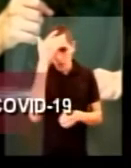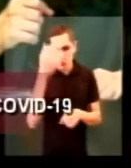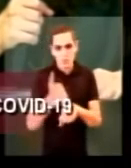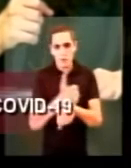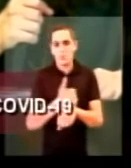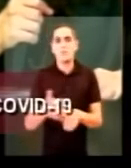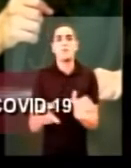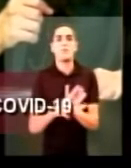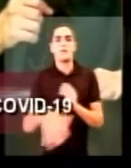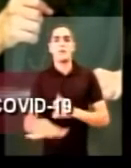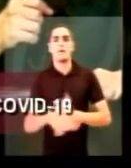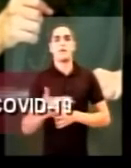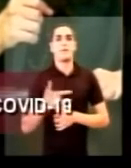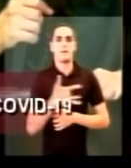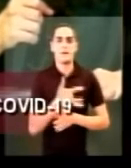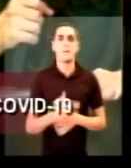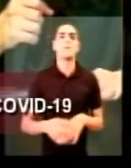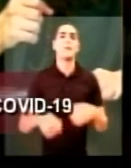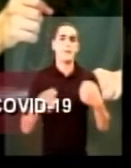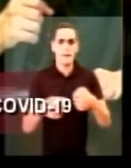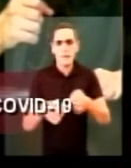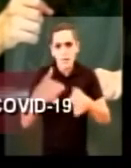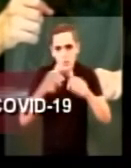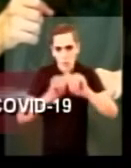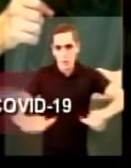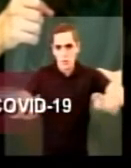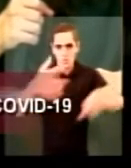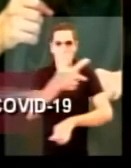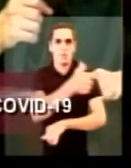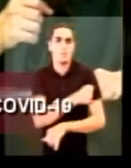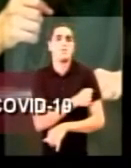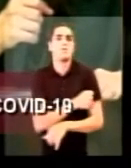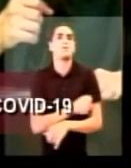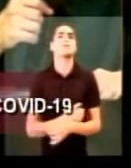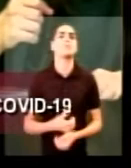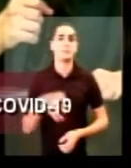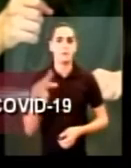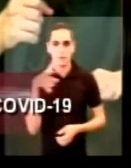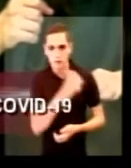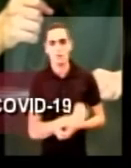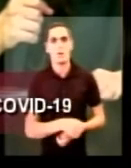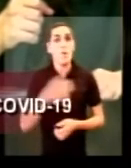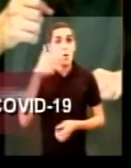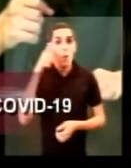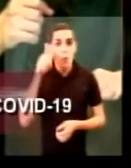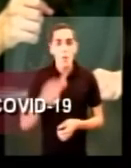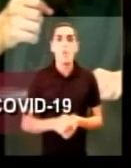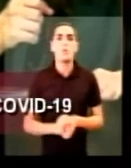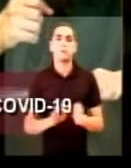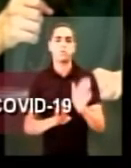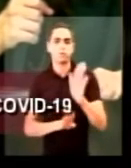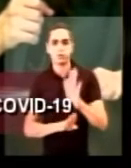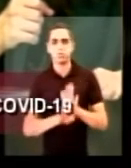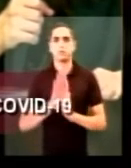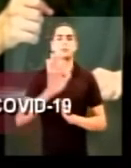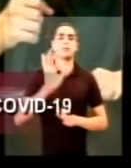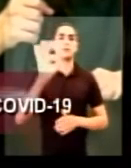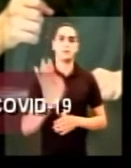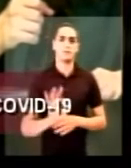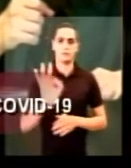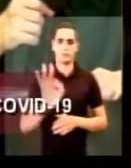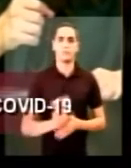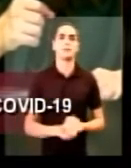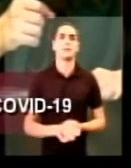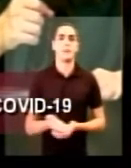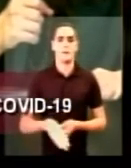campanha ocorra e a gente consiga dar agilidade na vacinação e conseguir atingir aí o maior percentual de pessoas vacinadas no menor